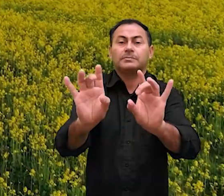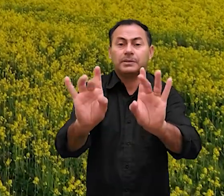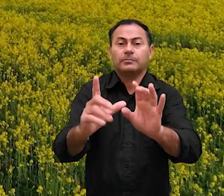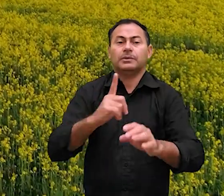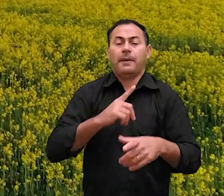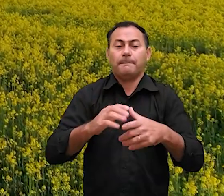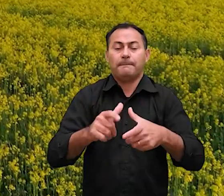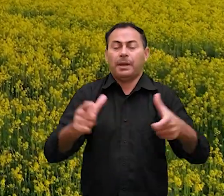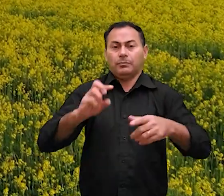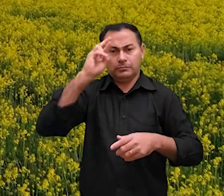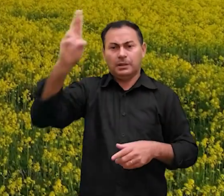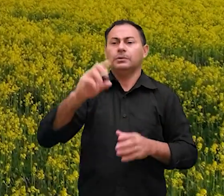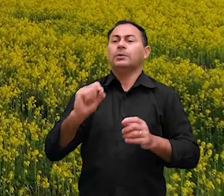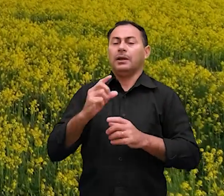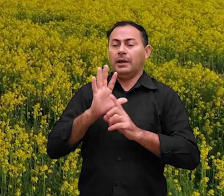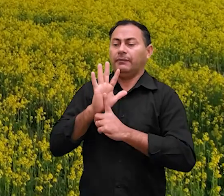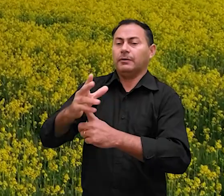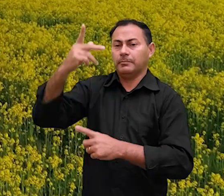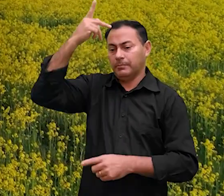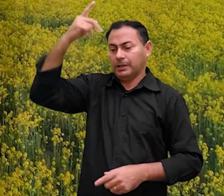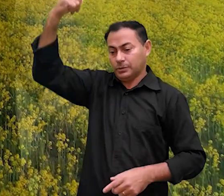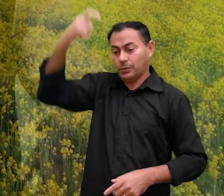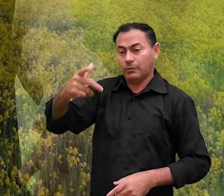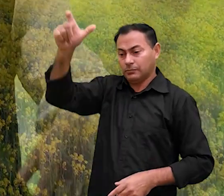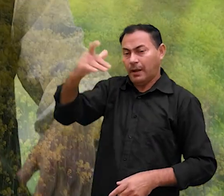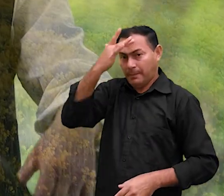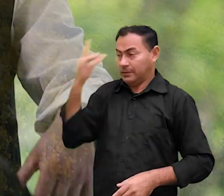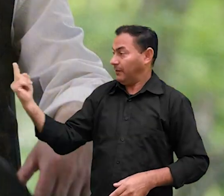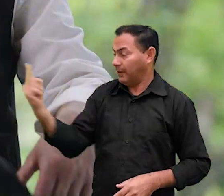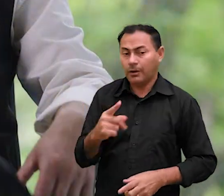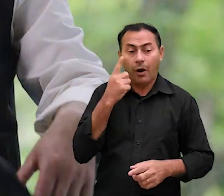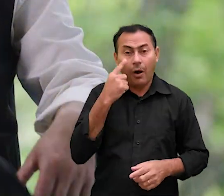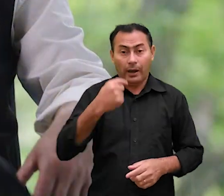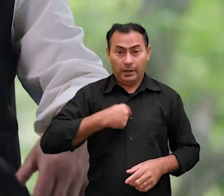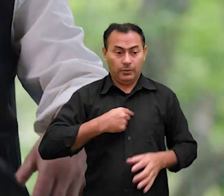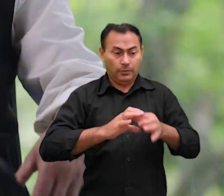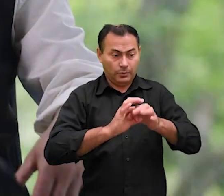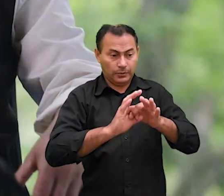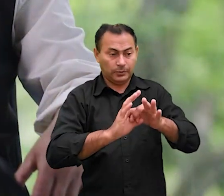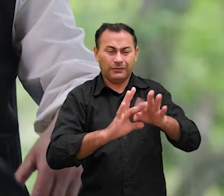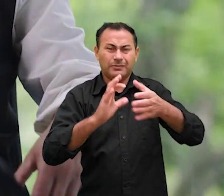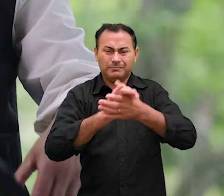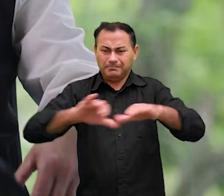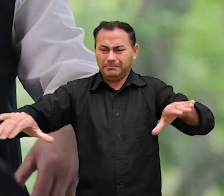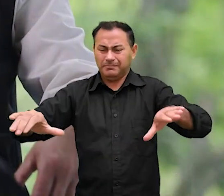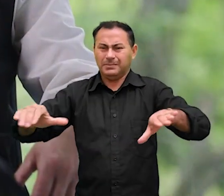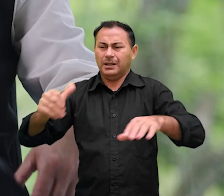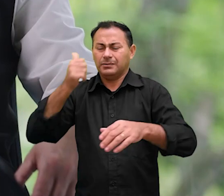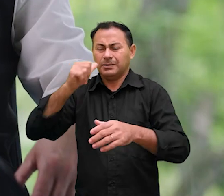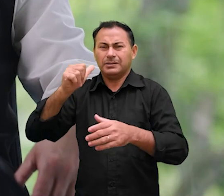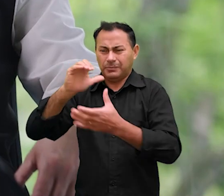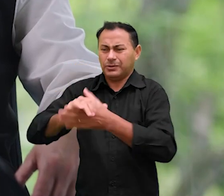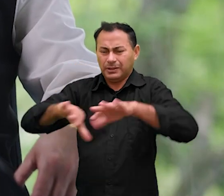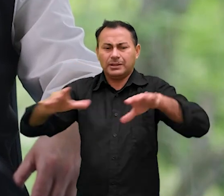especial tem maior autoridade do que a revelação pessoal. Se alguém vem até mim e diz, olha, eu vou deixar a minha esposa. Se Moisés a